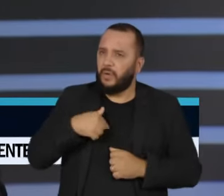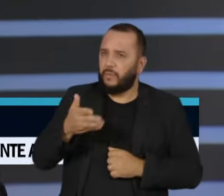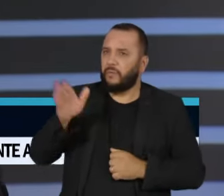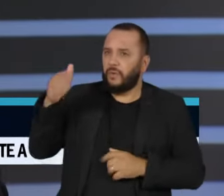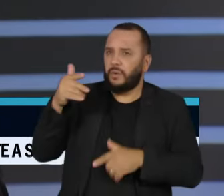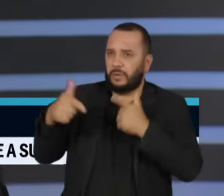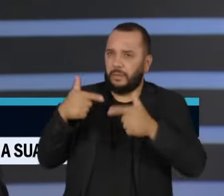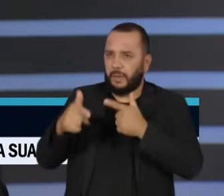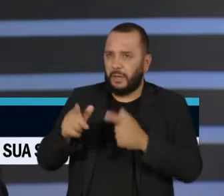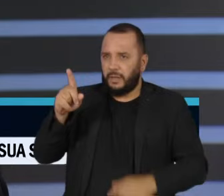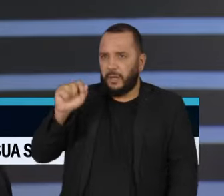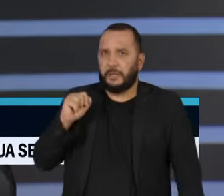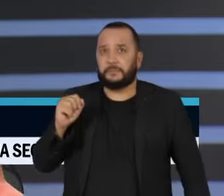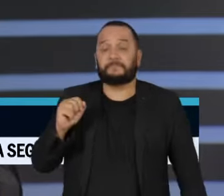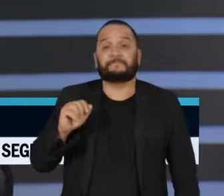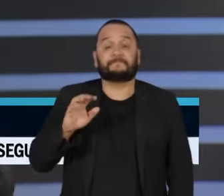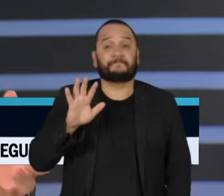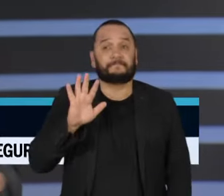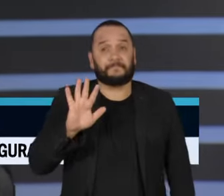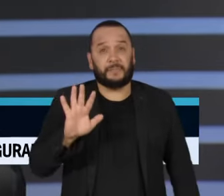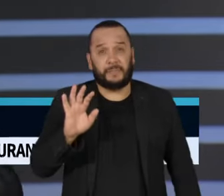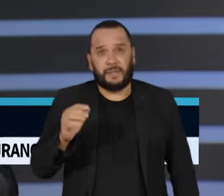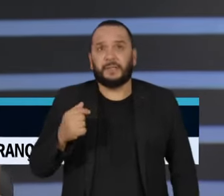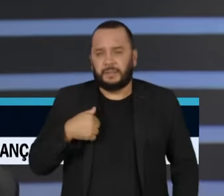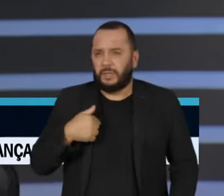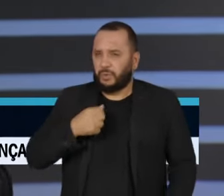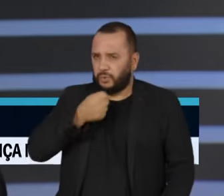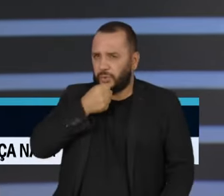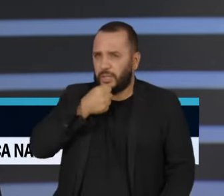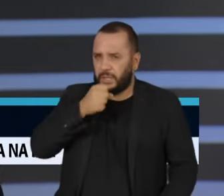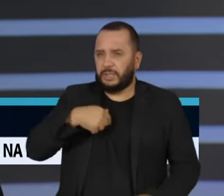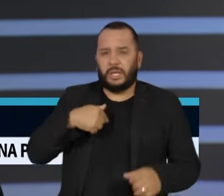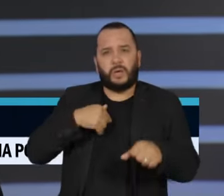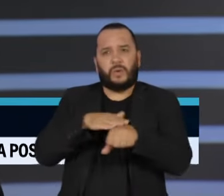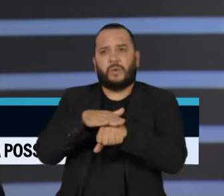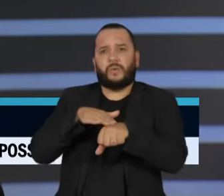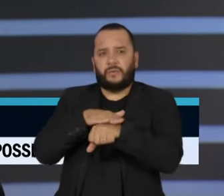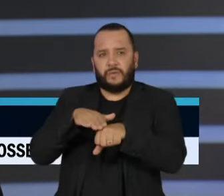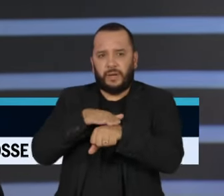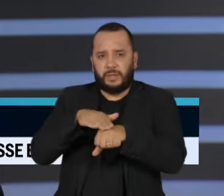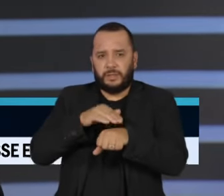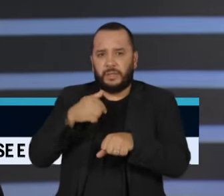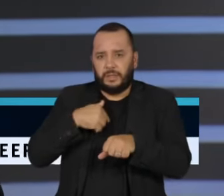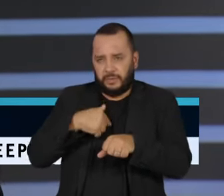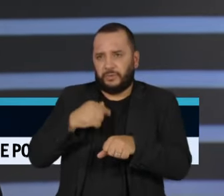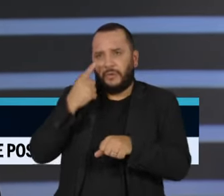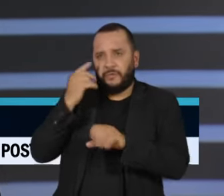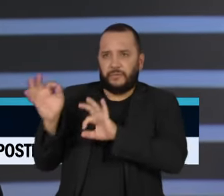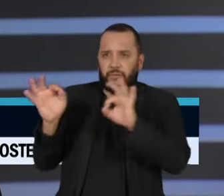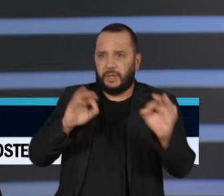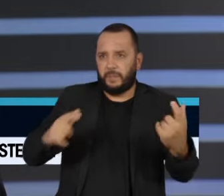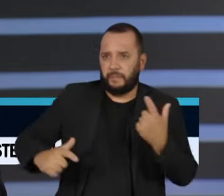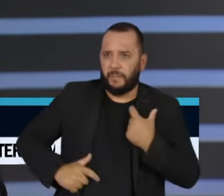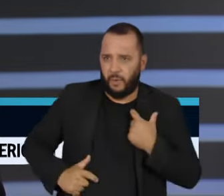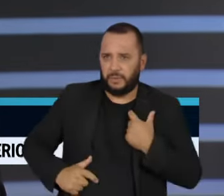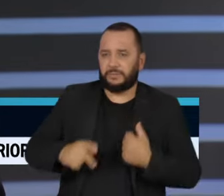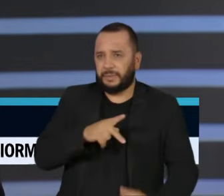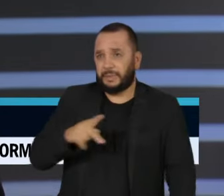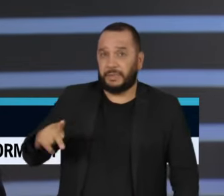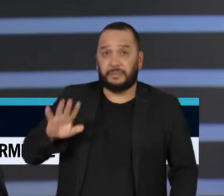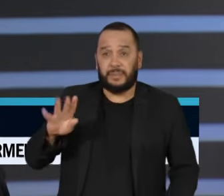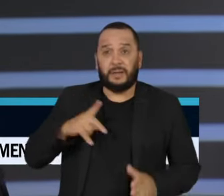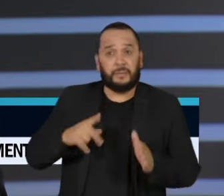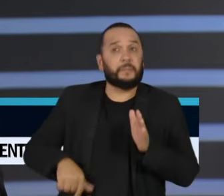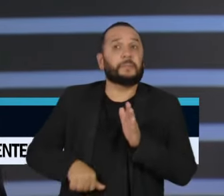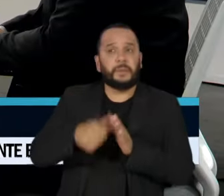também, e o que a gente conversa, nós como jornalistas, que a gente cobre e acompanha várias posses presidenciais, é que pela primeira vez há um